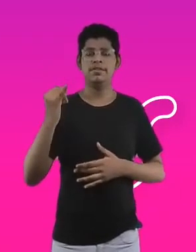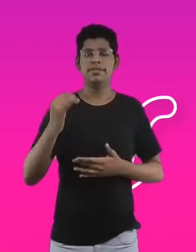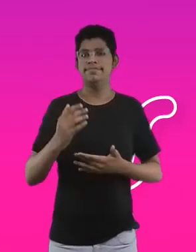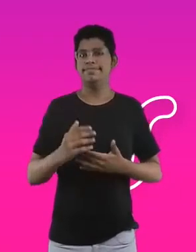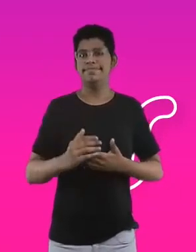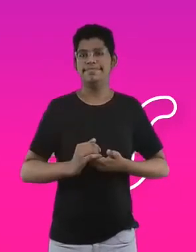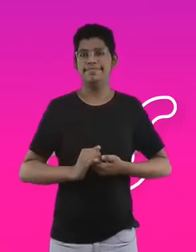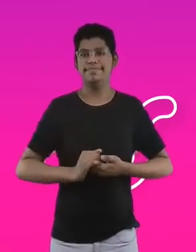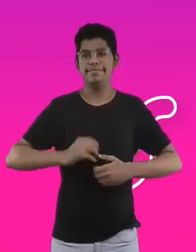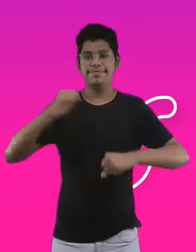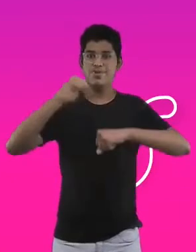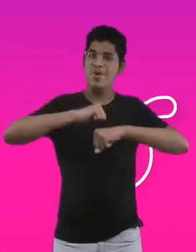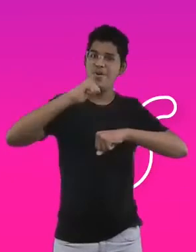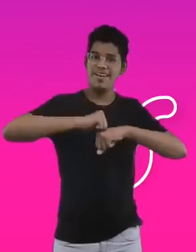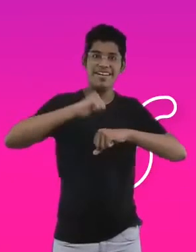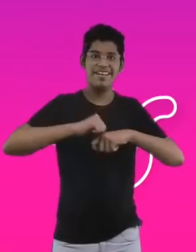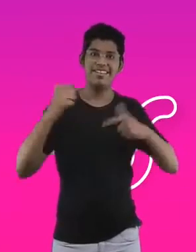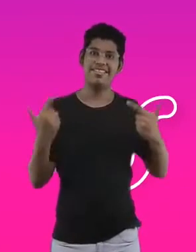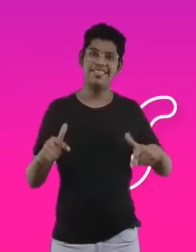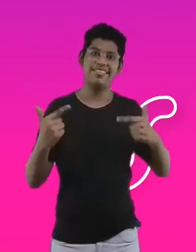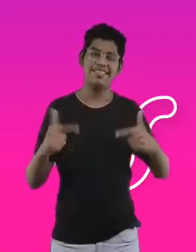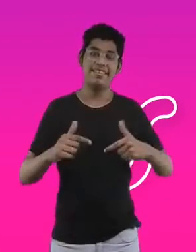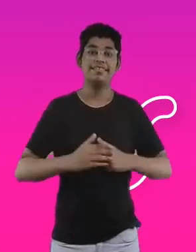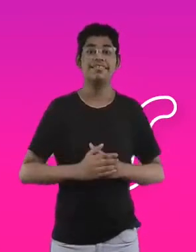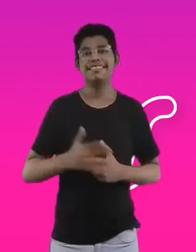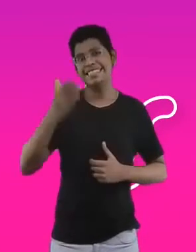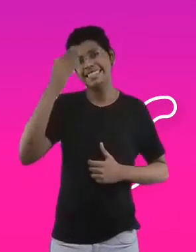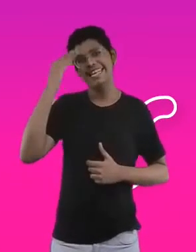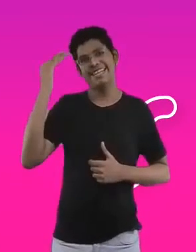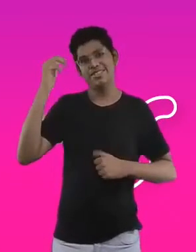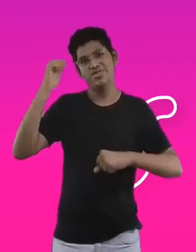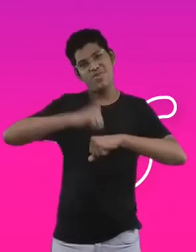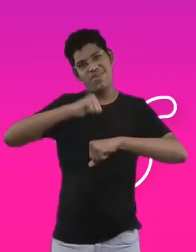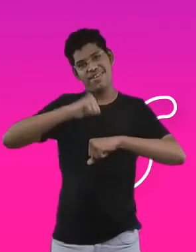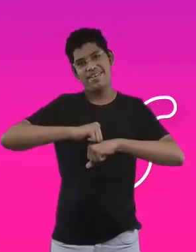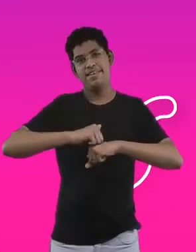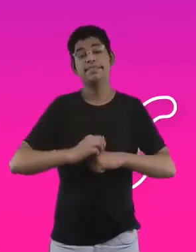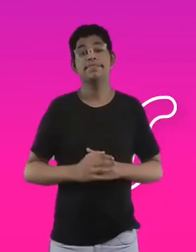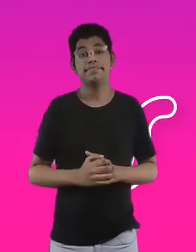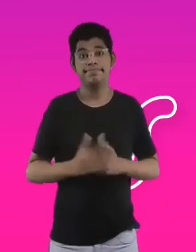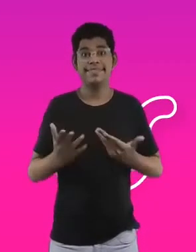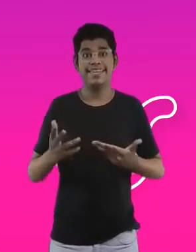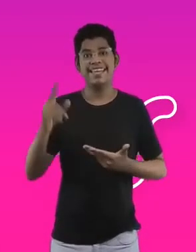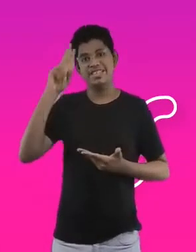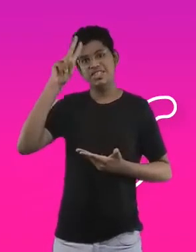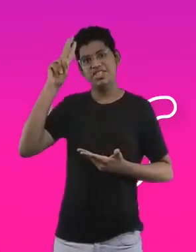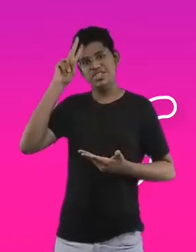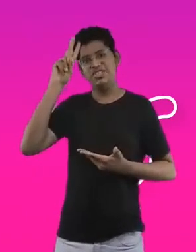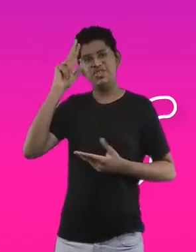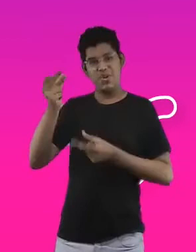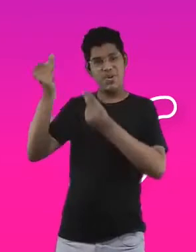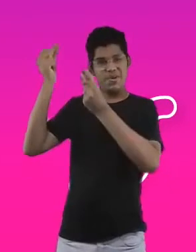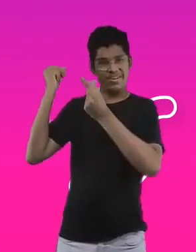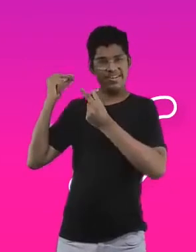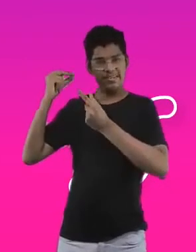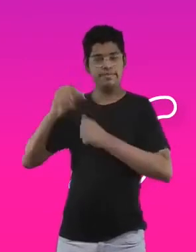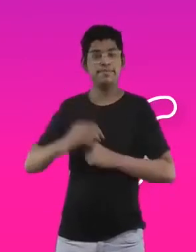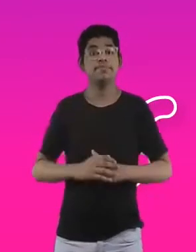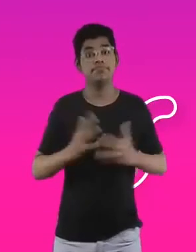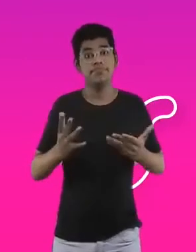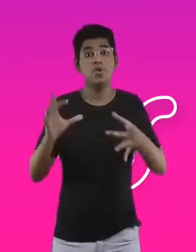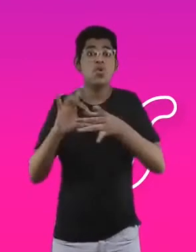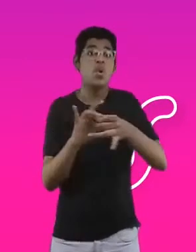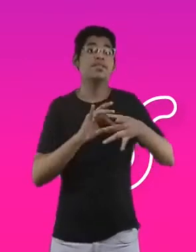né, e esquece da materialidade também nessa dinâmica histórica. Então, acho que é importante contextualizar. O que pauto